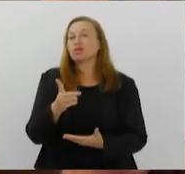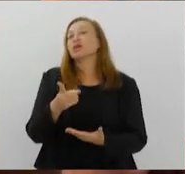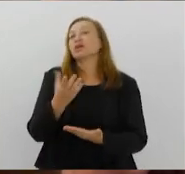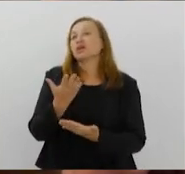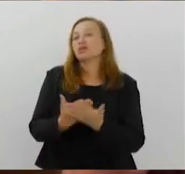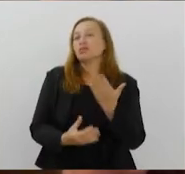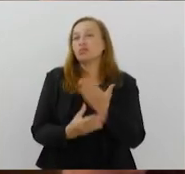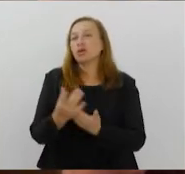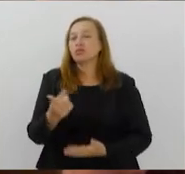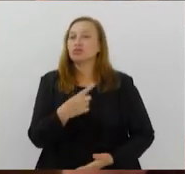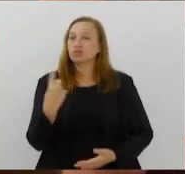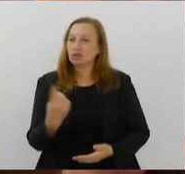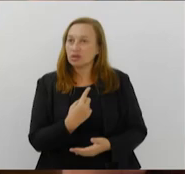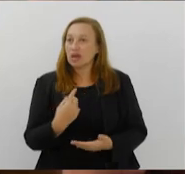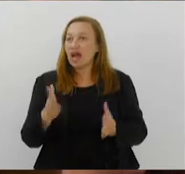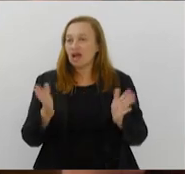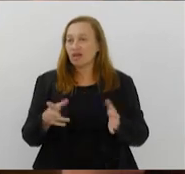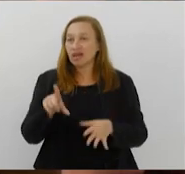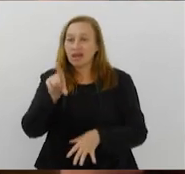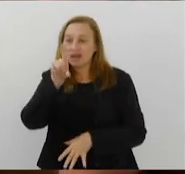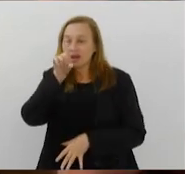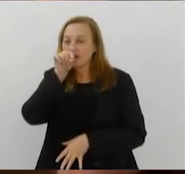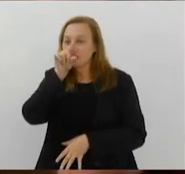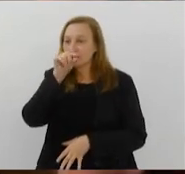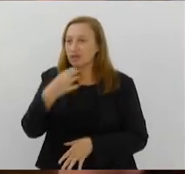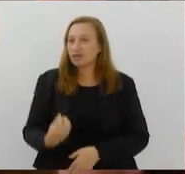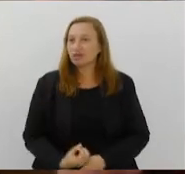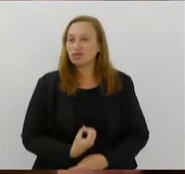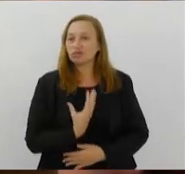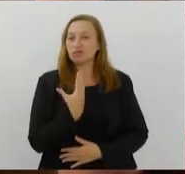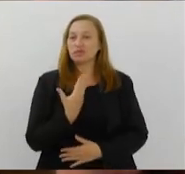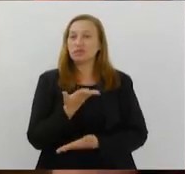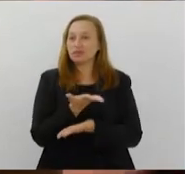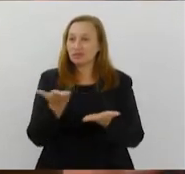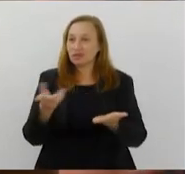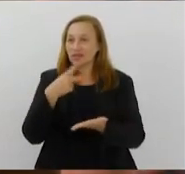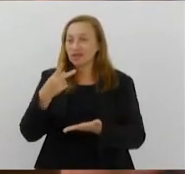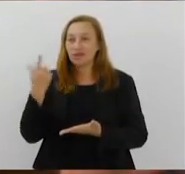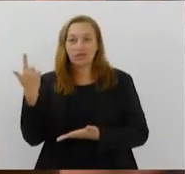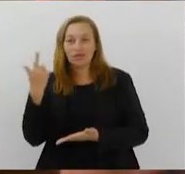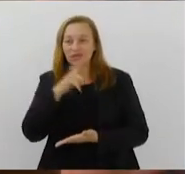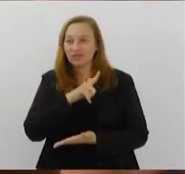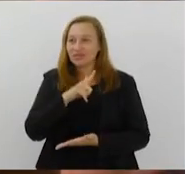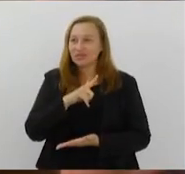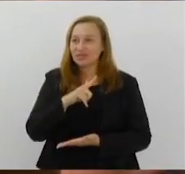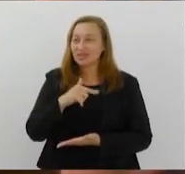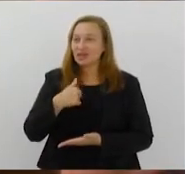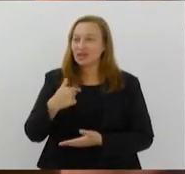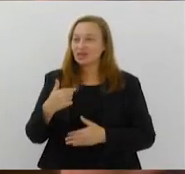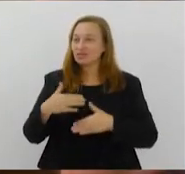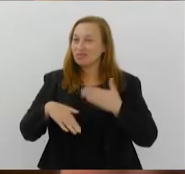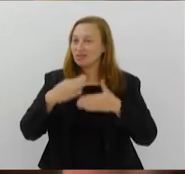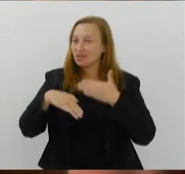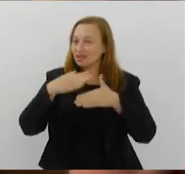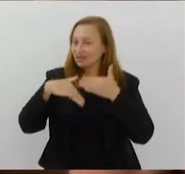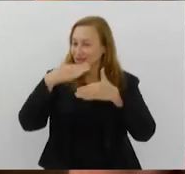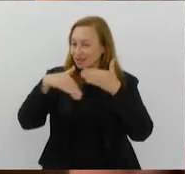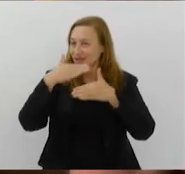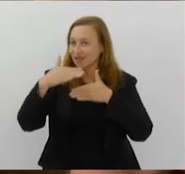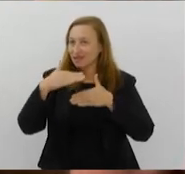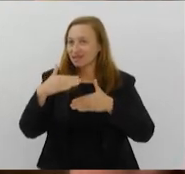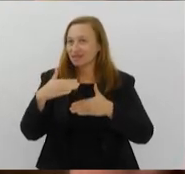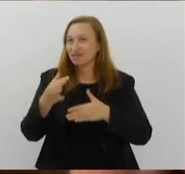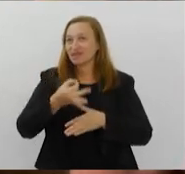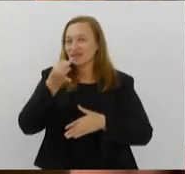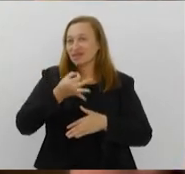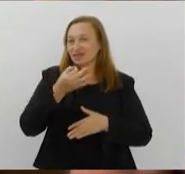falar a poesia do passarinho para vocês. Como eu disse, eu ganhei aqui, eu estou crescendo com o